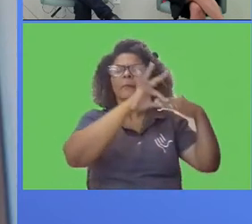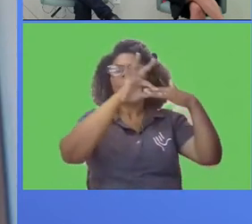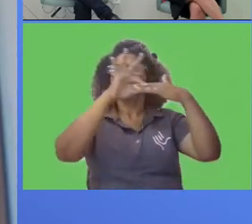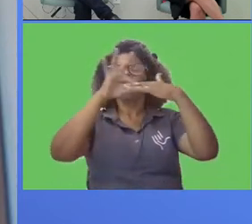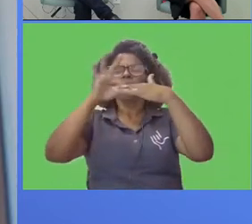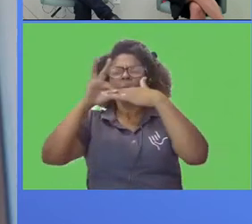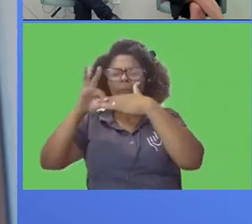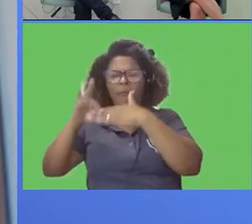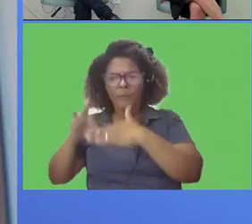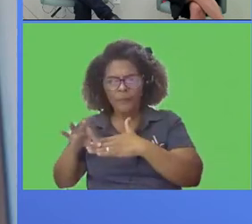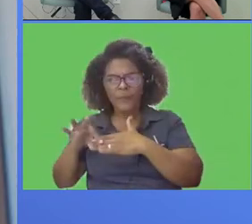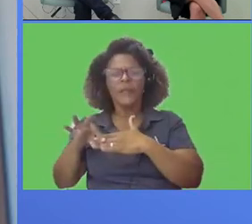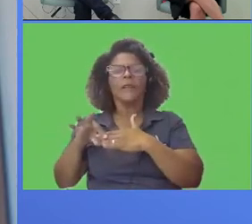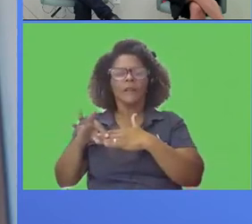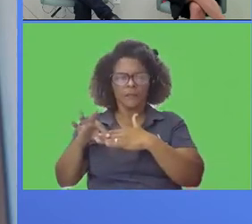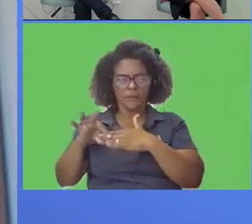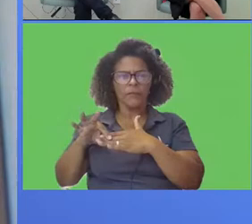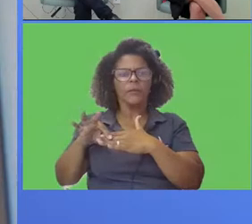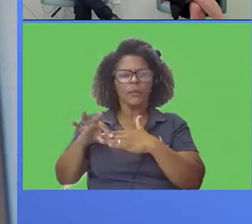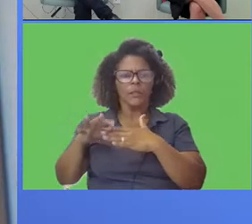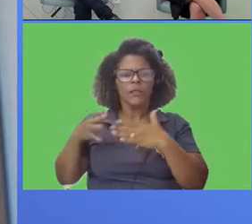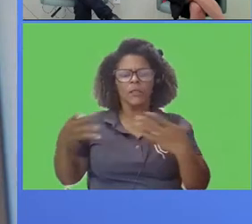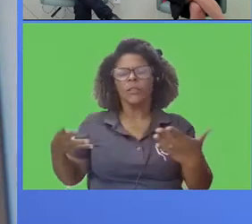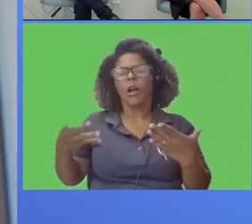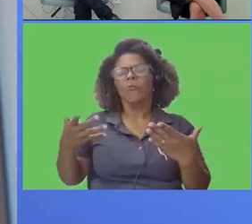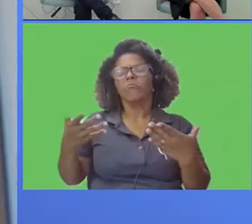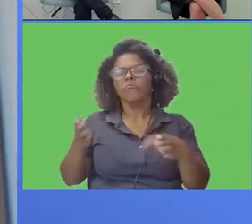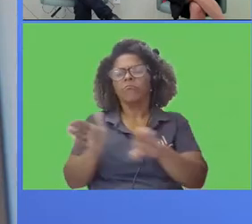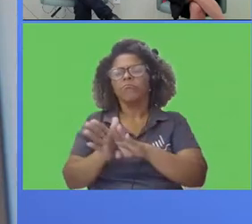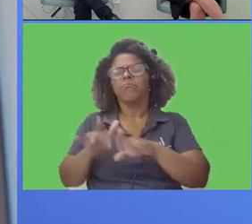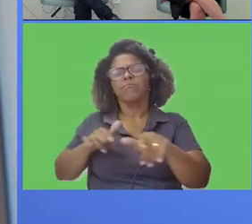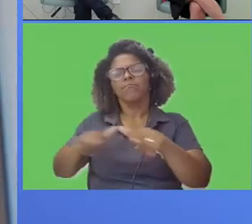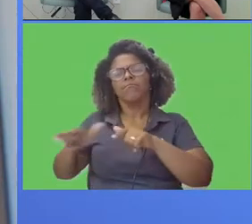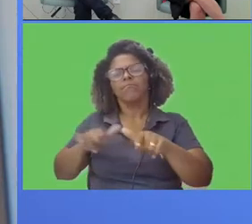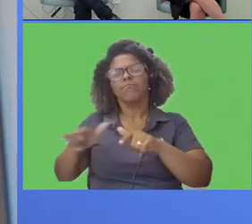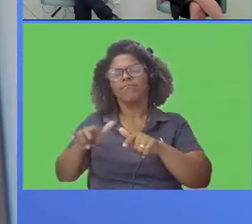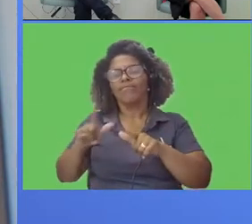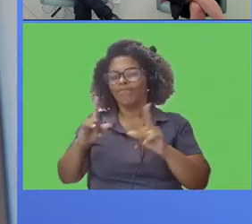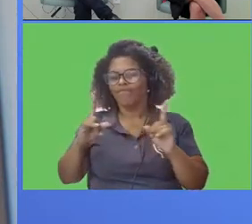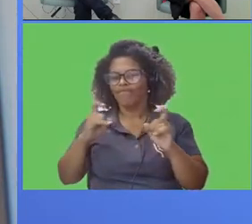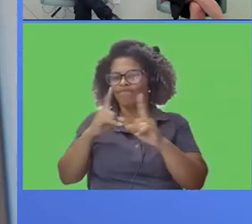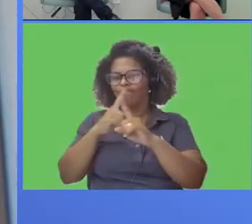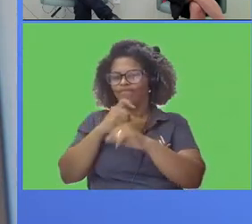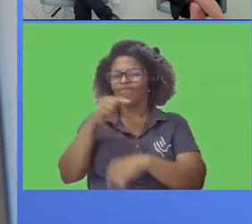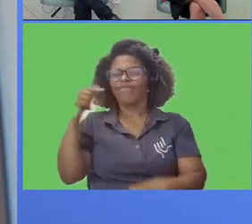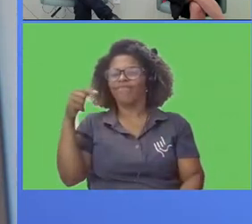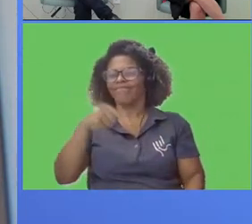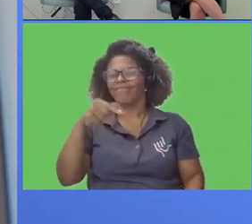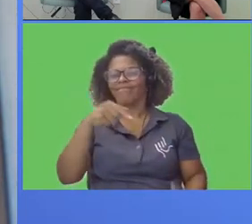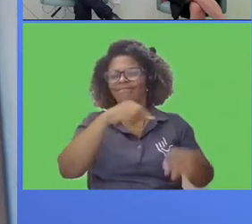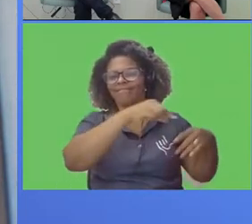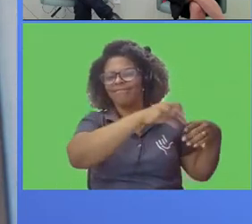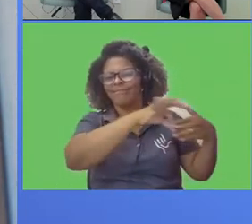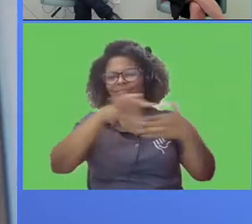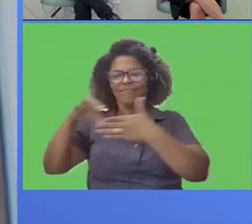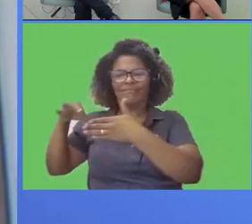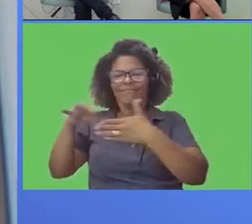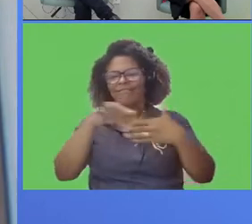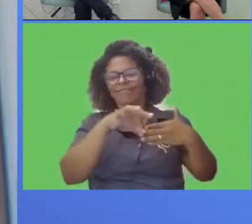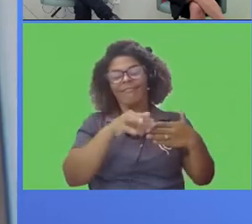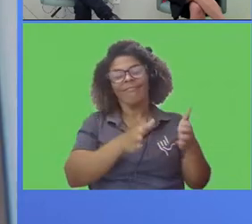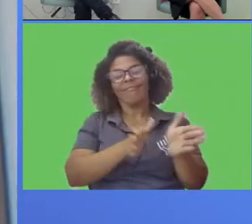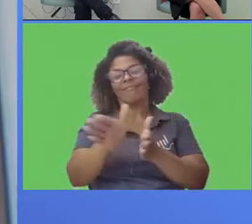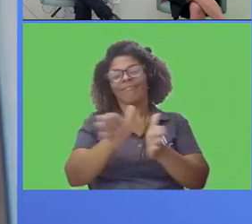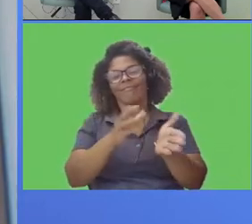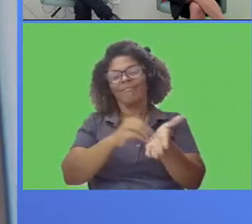dignidade, e sair de casa e chegar no meu local de trabalho, né? Que aí é acessibilidade no transporte,